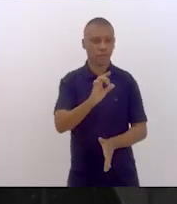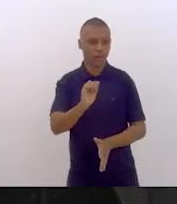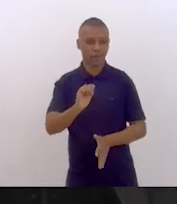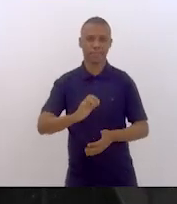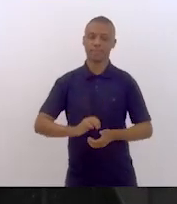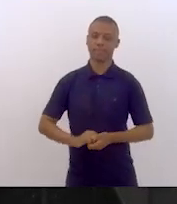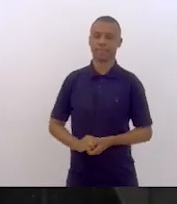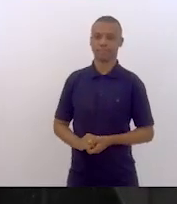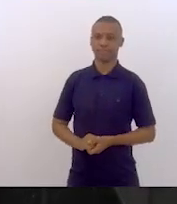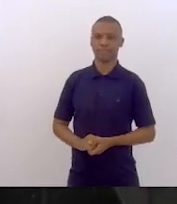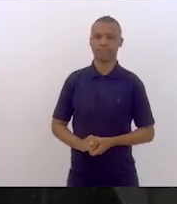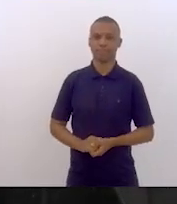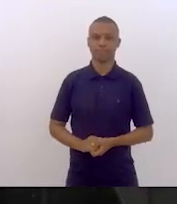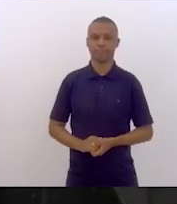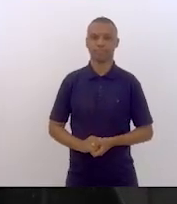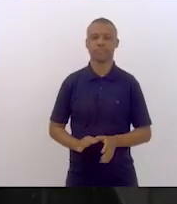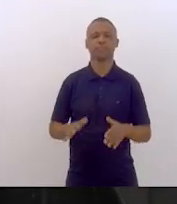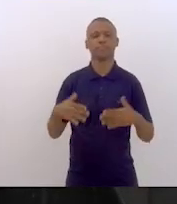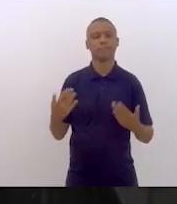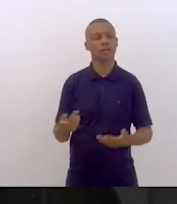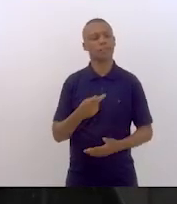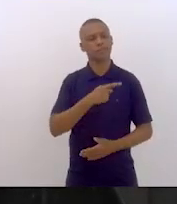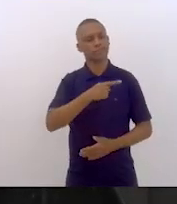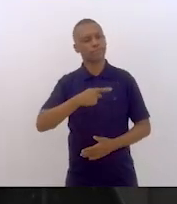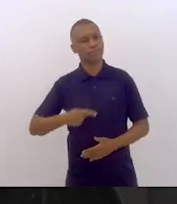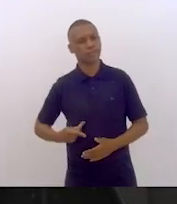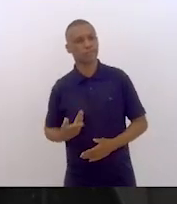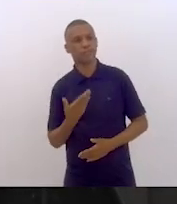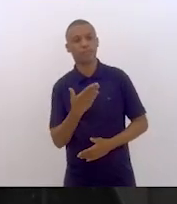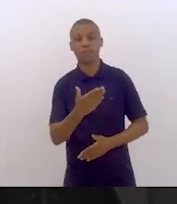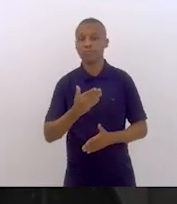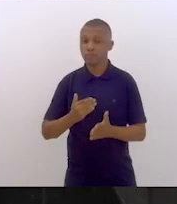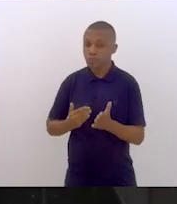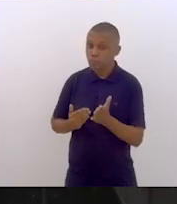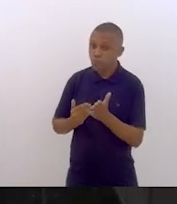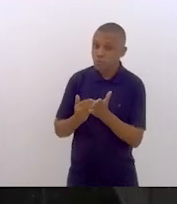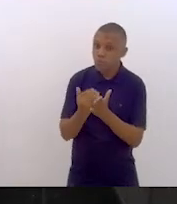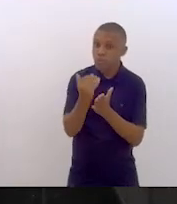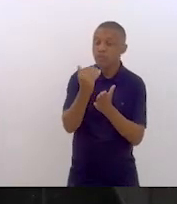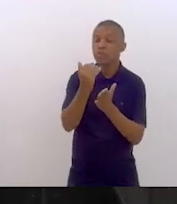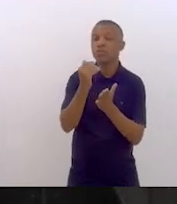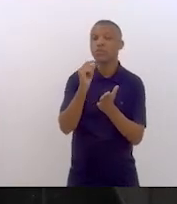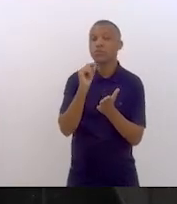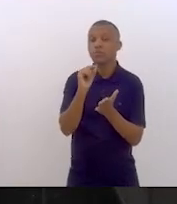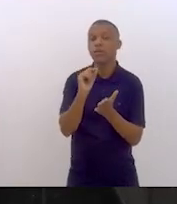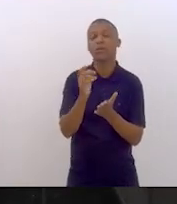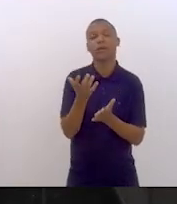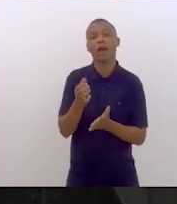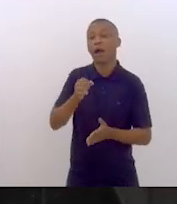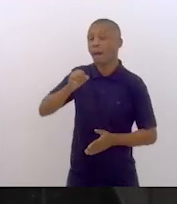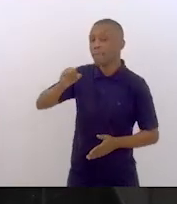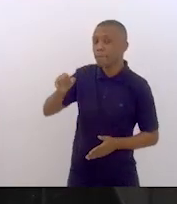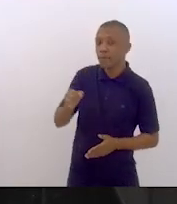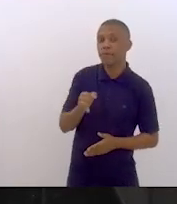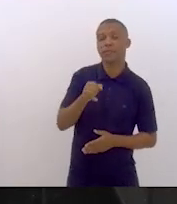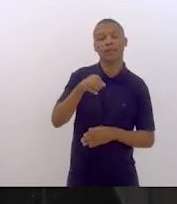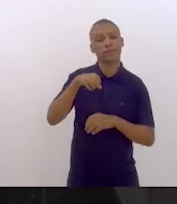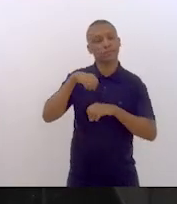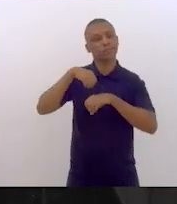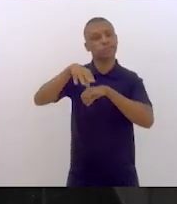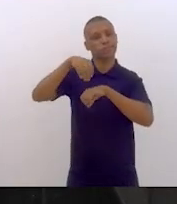senhora presidente na preliminar registro que hoje